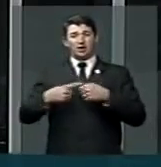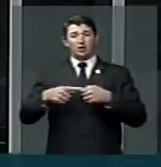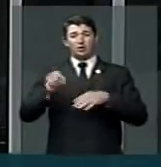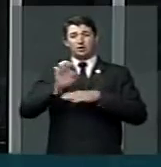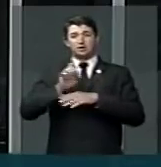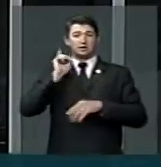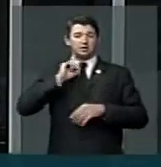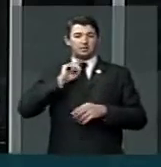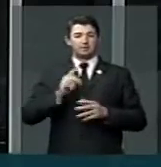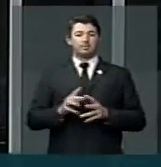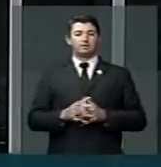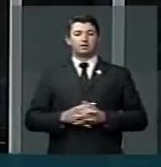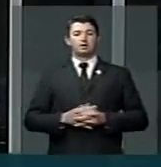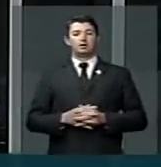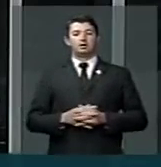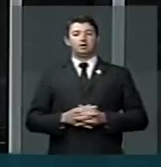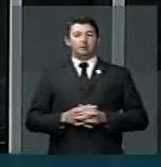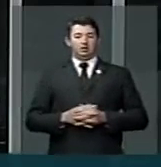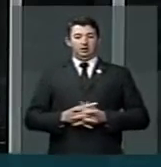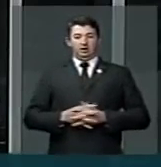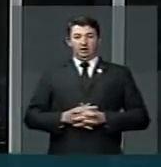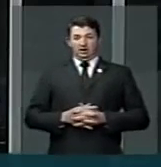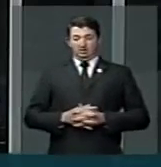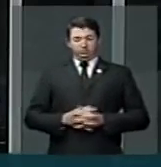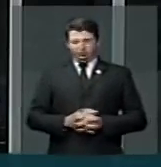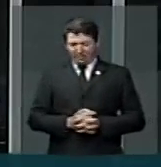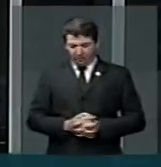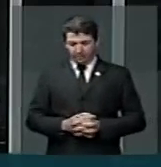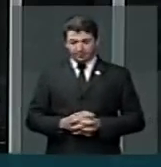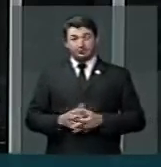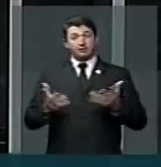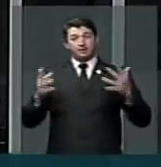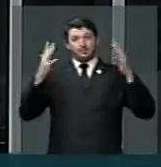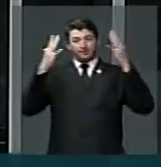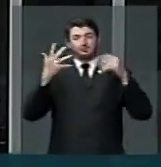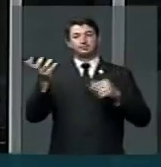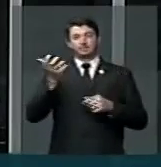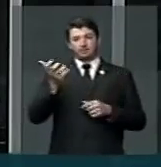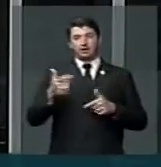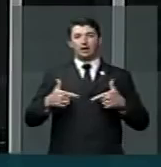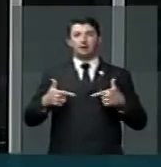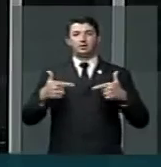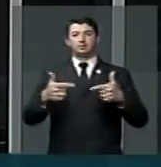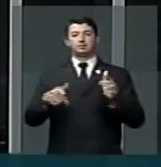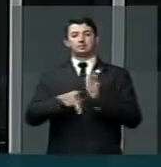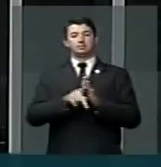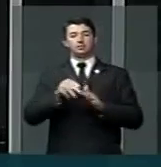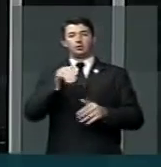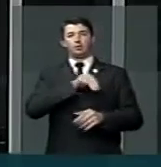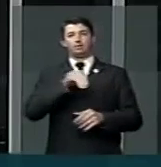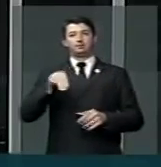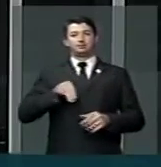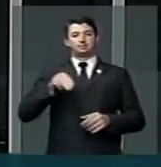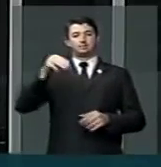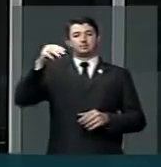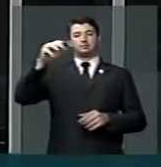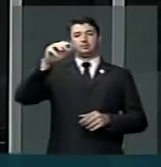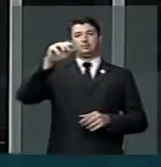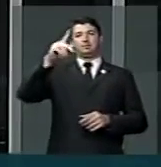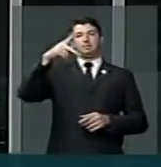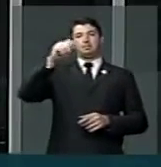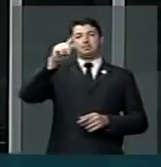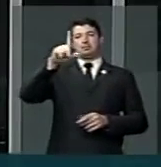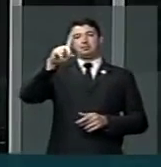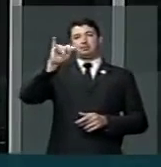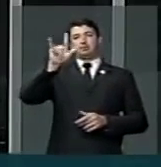estado de Minas Gerais. Por isso, queremos aqui parabenizar a atitude do nosso ministro Alexandre